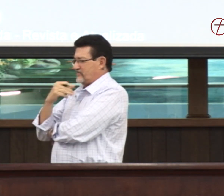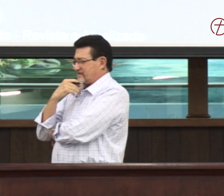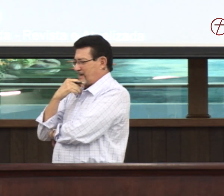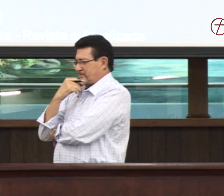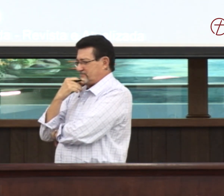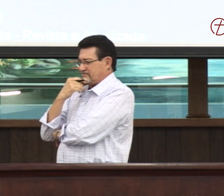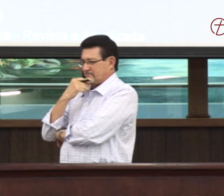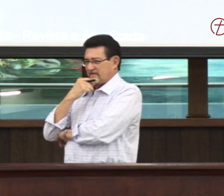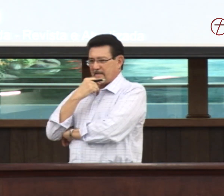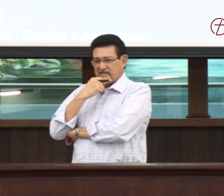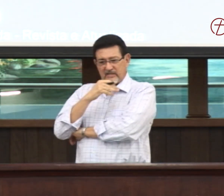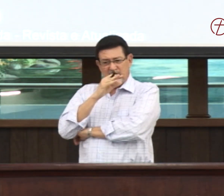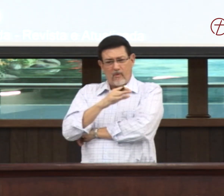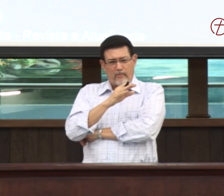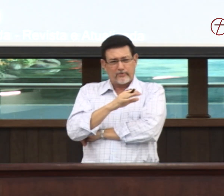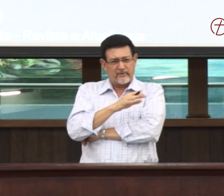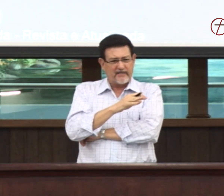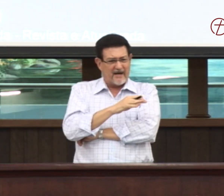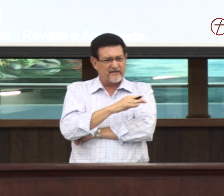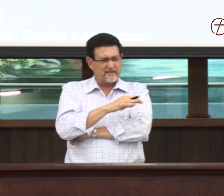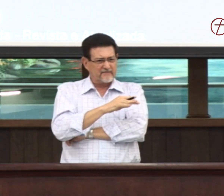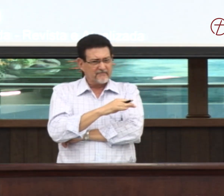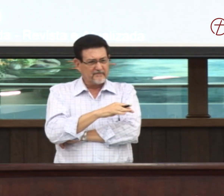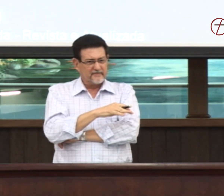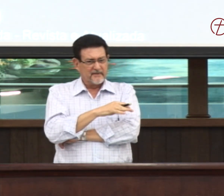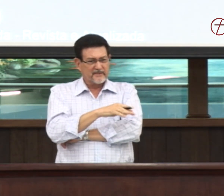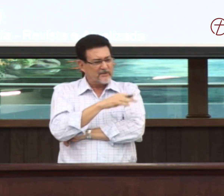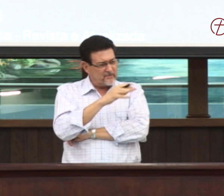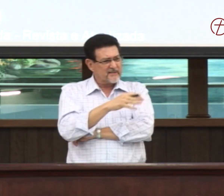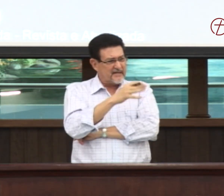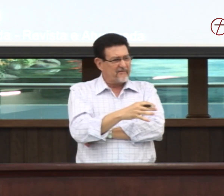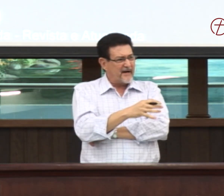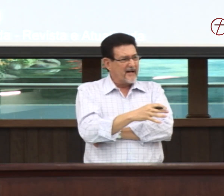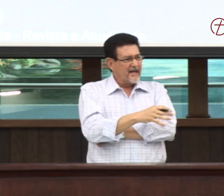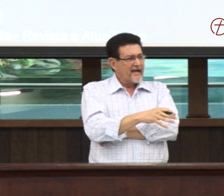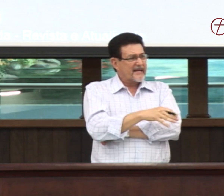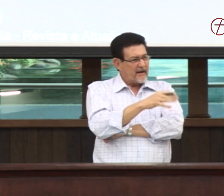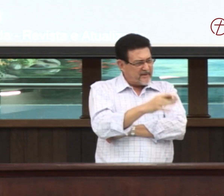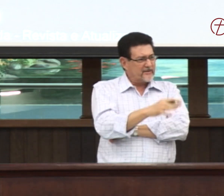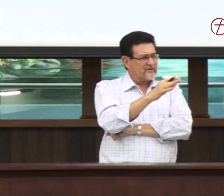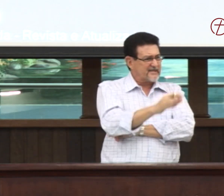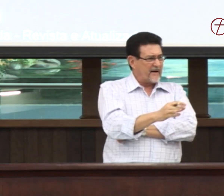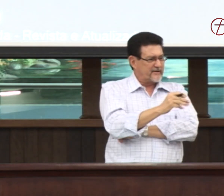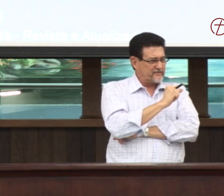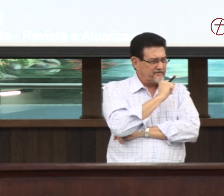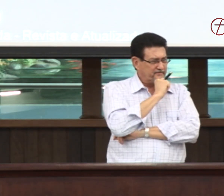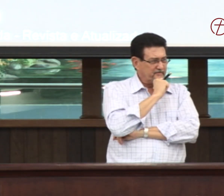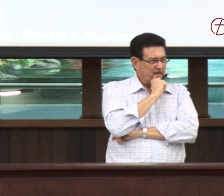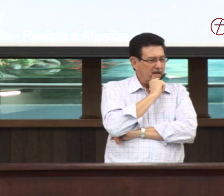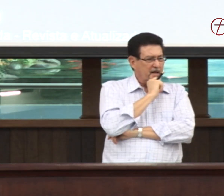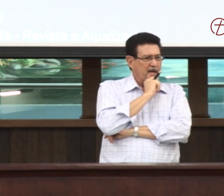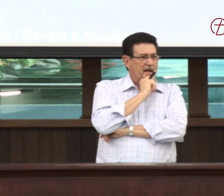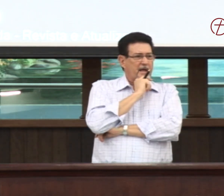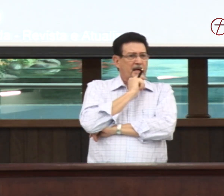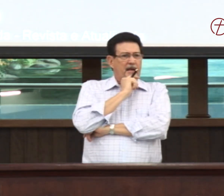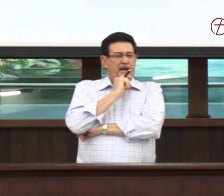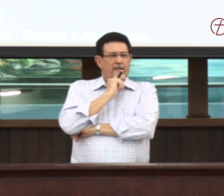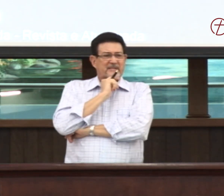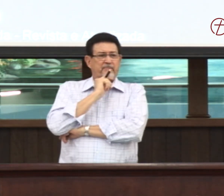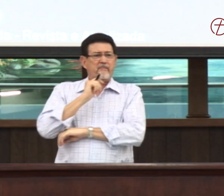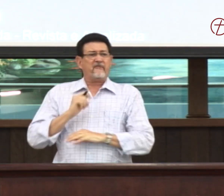fazer milagre no sábado se tinha uma oportunidade Jesus estava quebrando o sábado